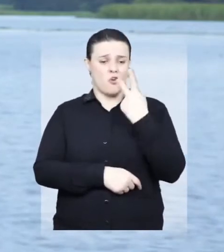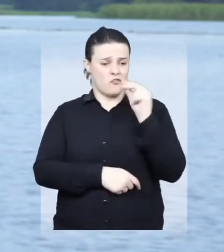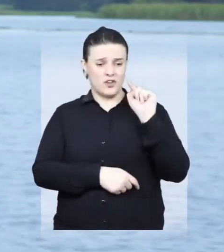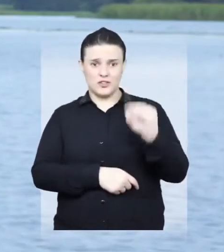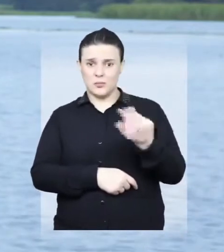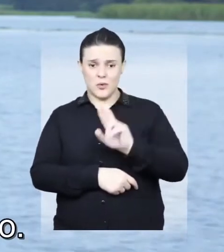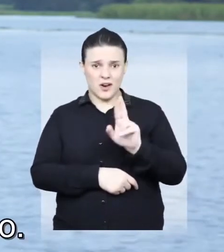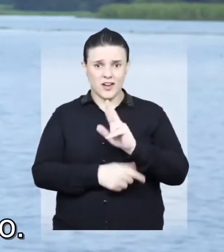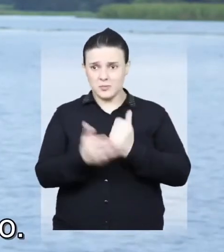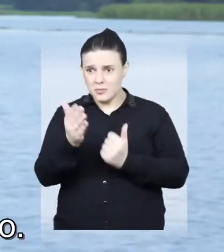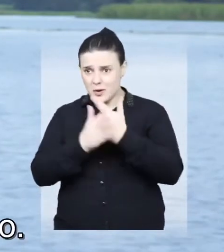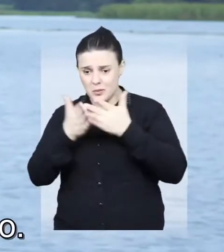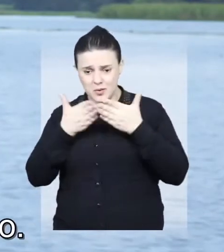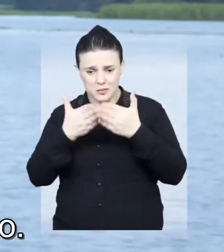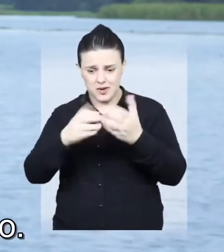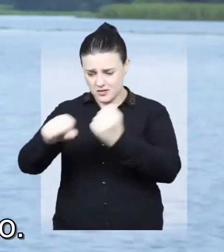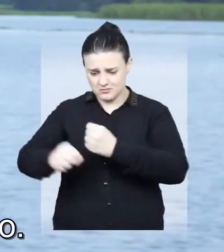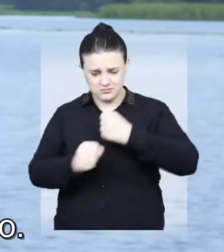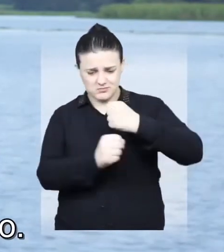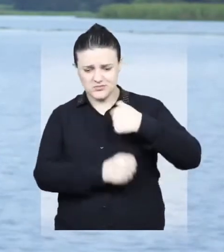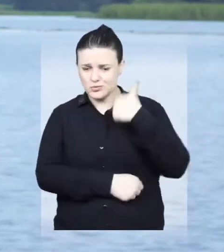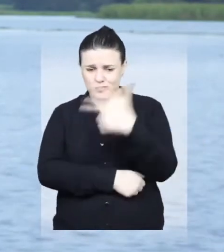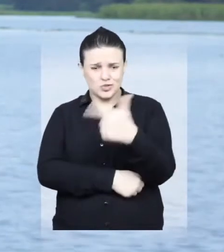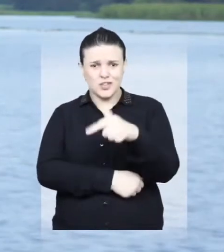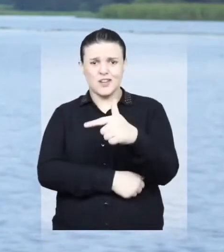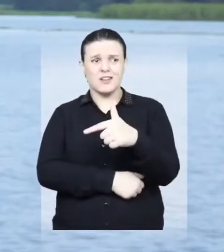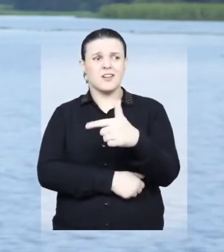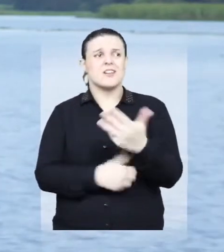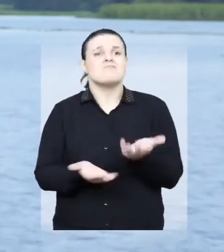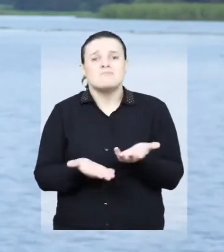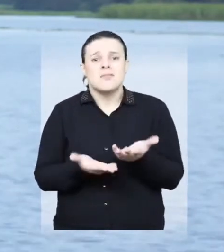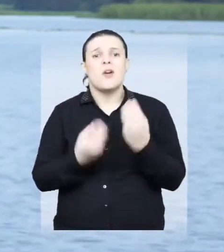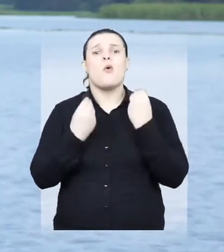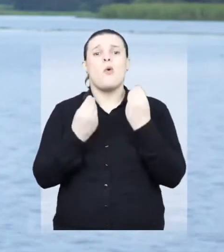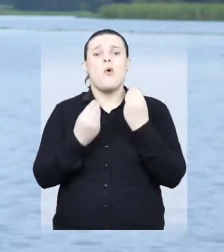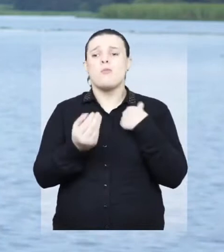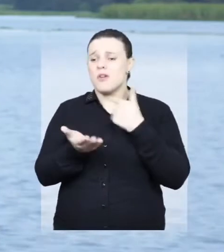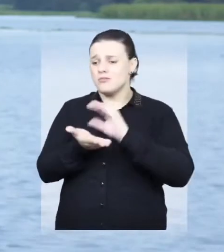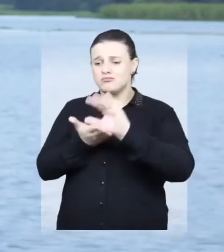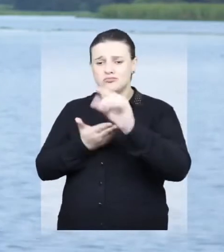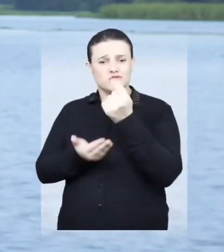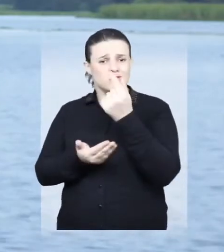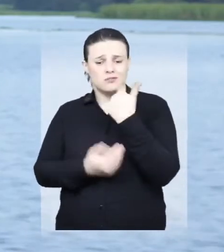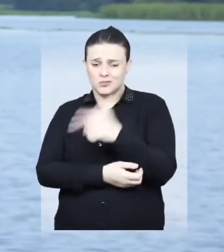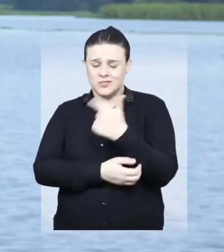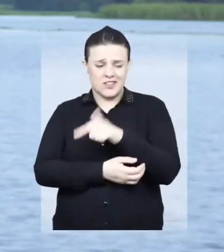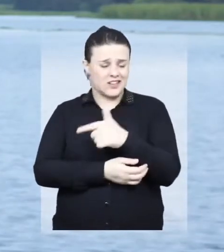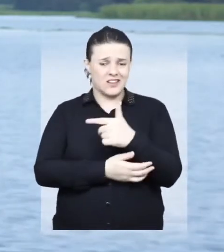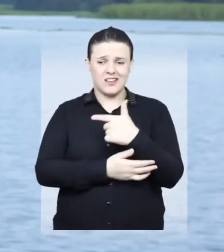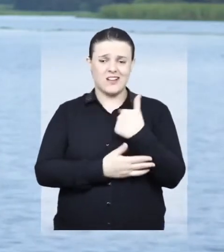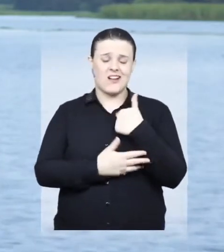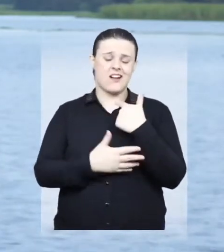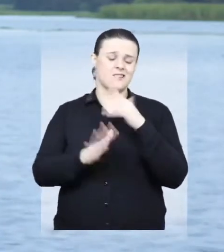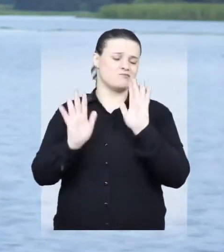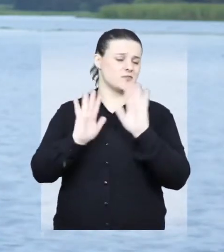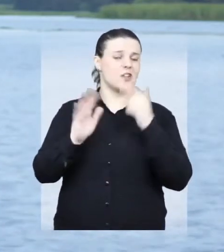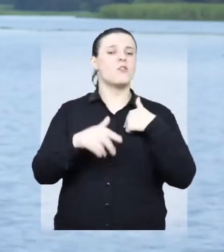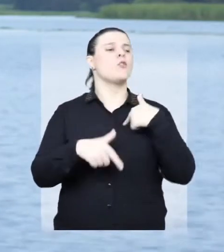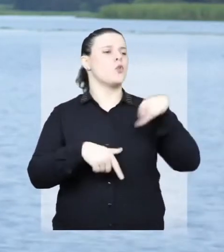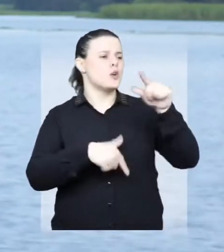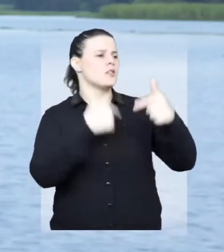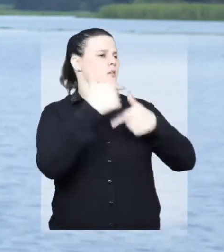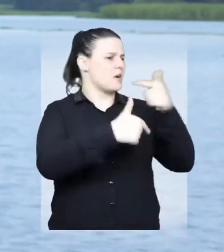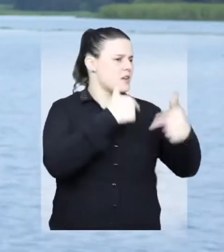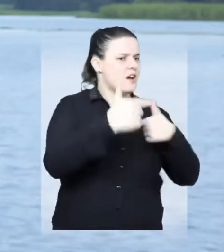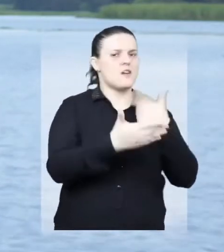reais, por exemplo, para comprar um barco e um remo. Então eu falei assim, bom, eu não tenho como investir nisso aqui agora, eu vou trabalhar, eu